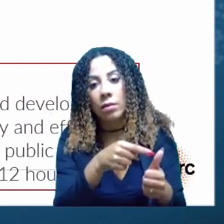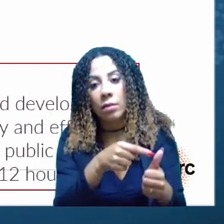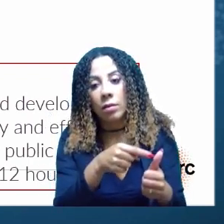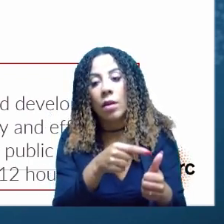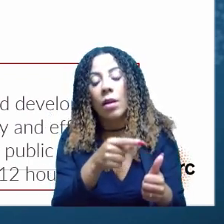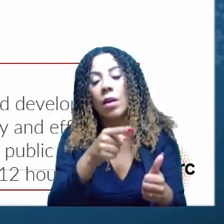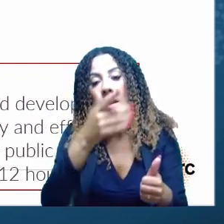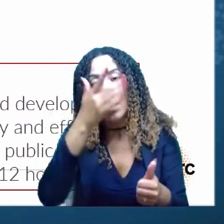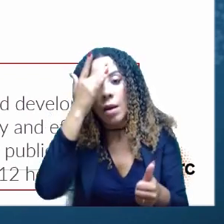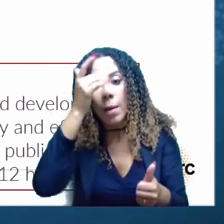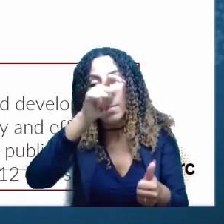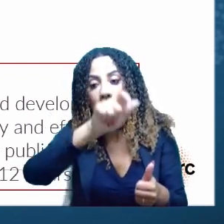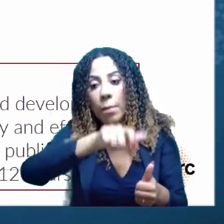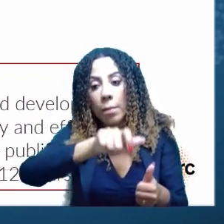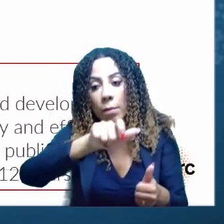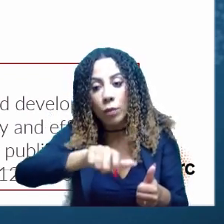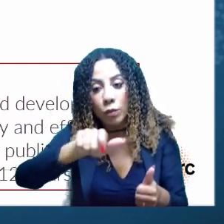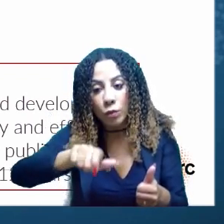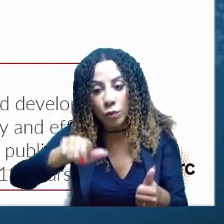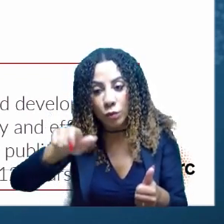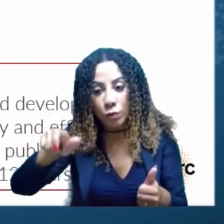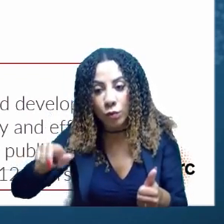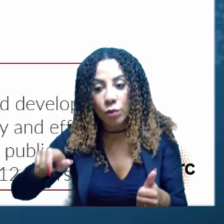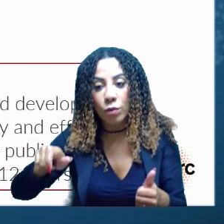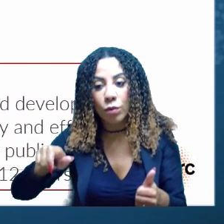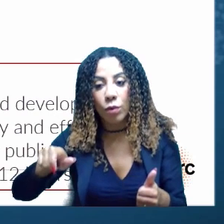as pessoas que